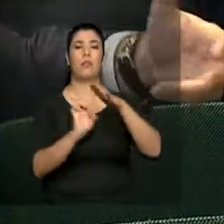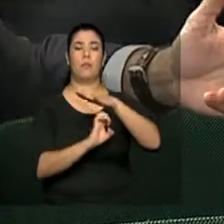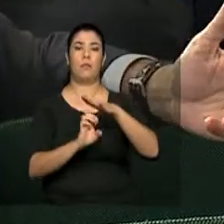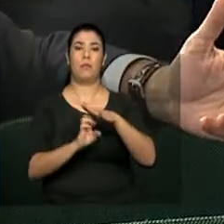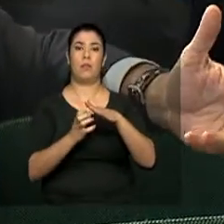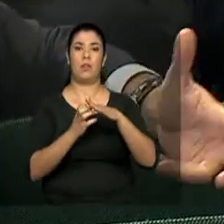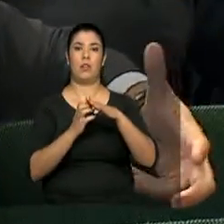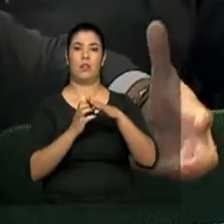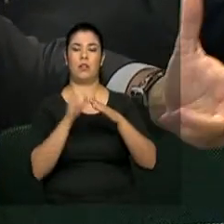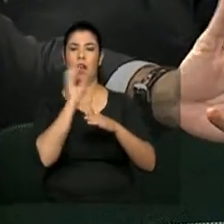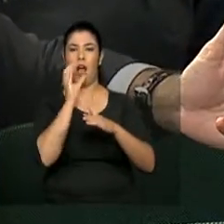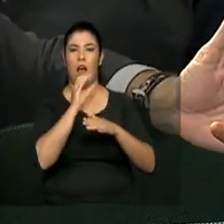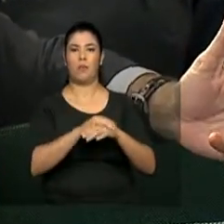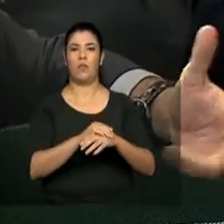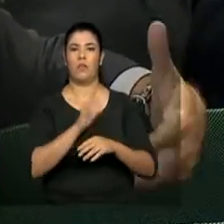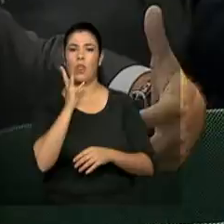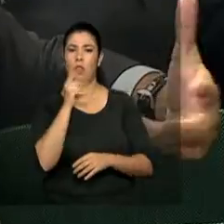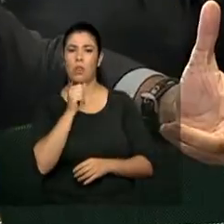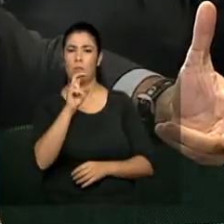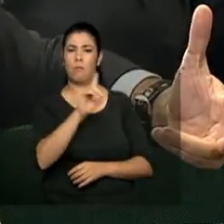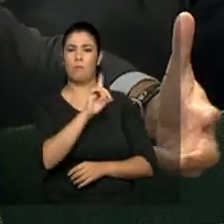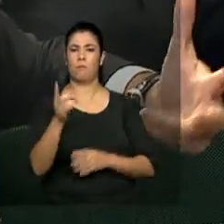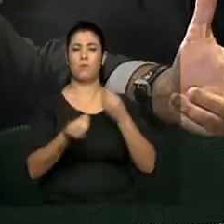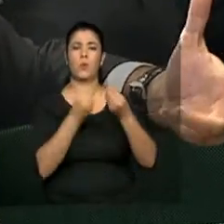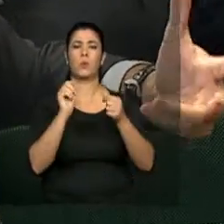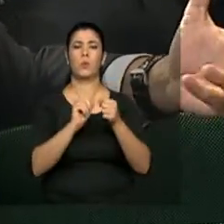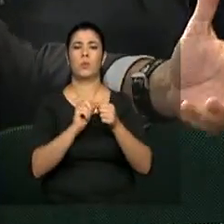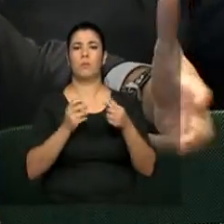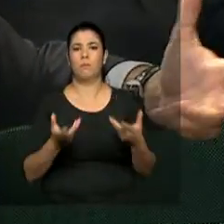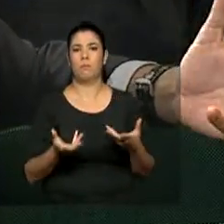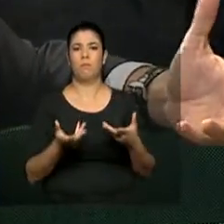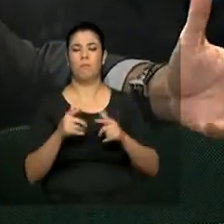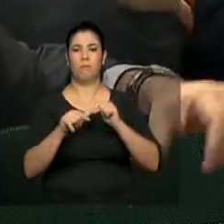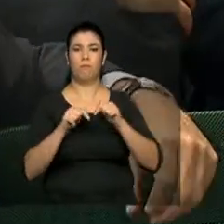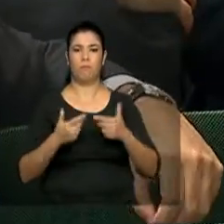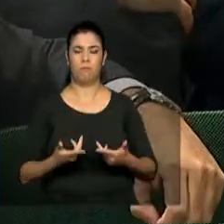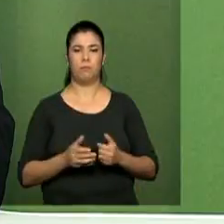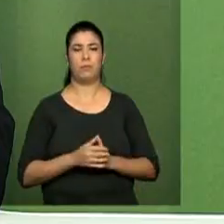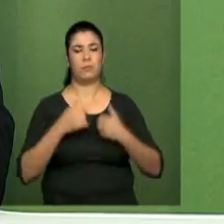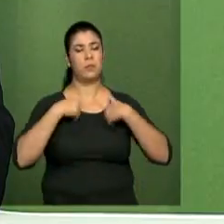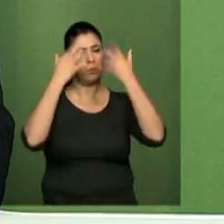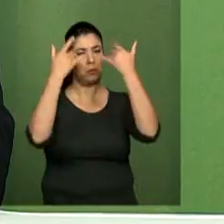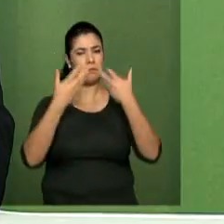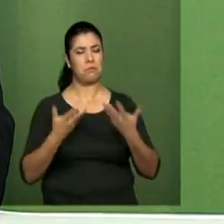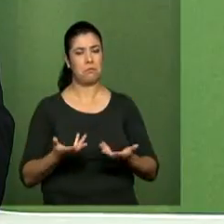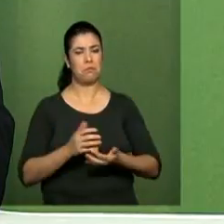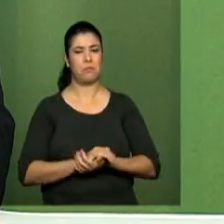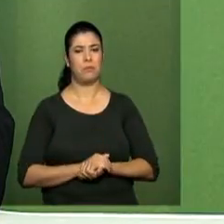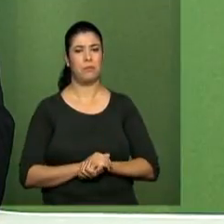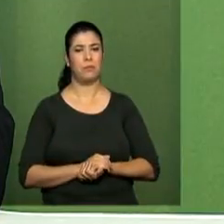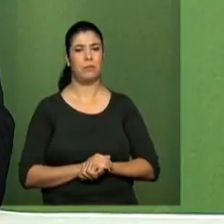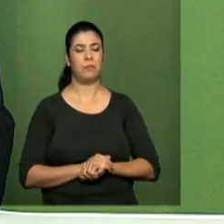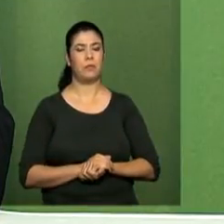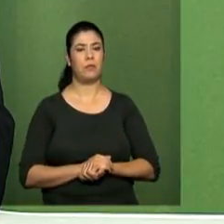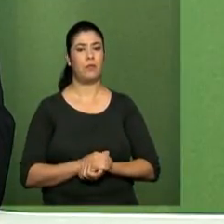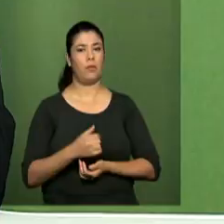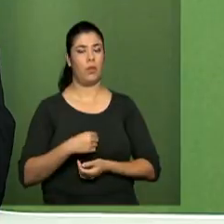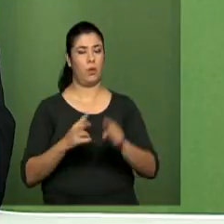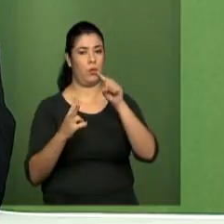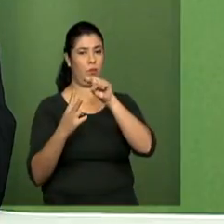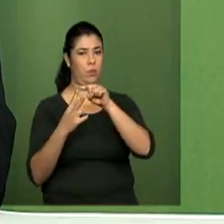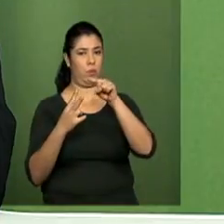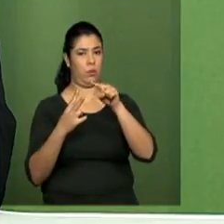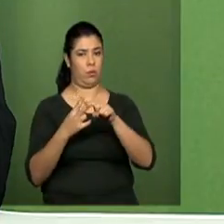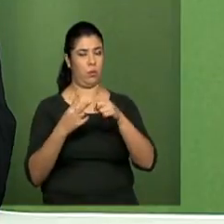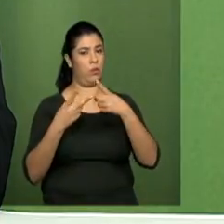abertura para cinco dias a partir de então eu vou funcionar vai ser um em um banheiro explicar pra vocês um de gás pontos está